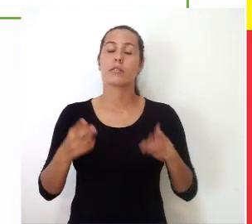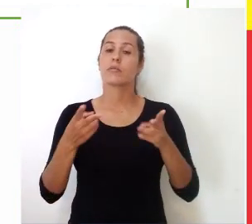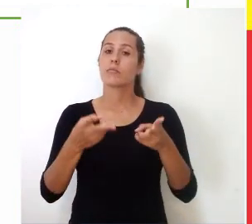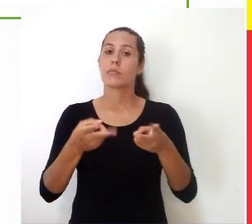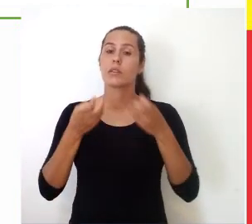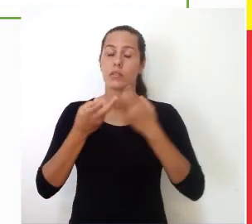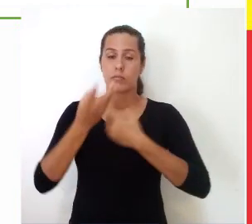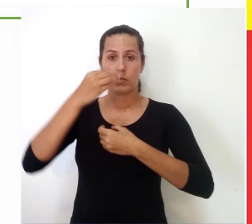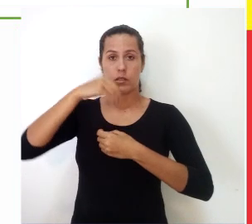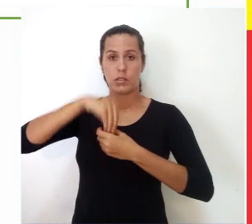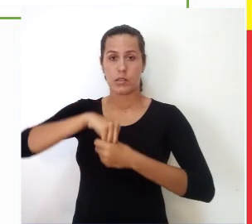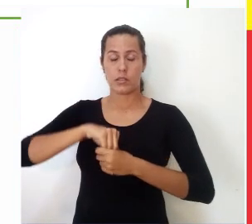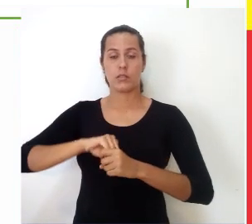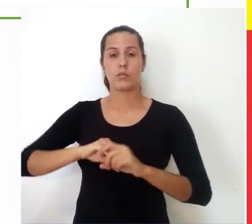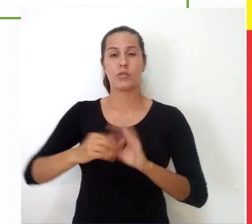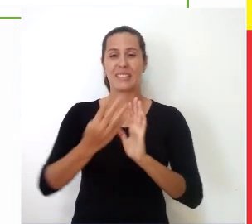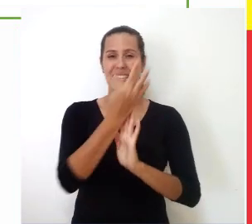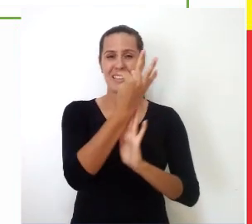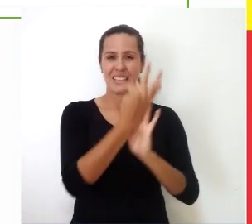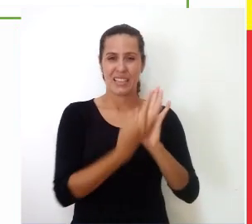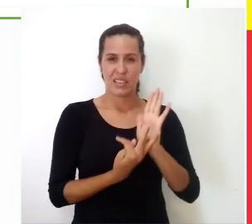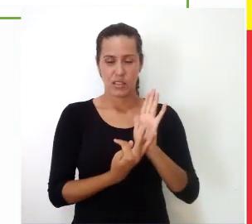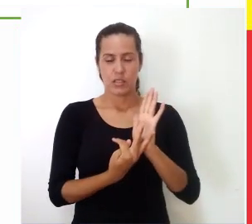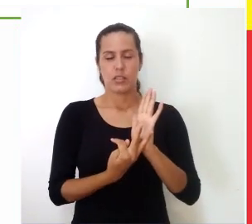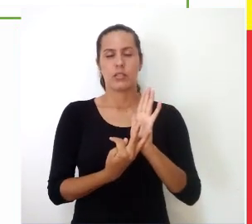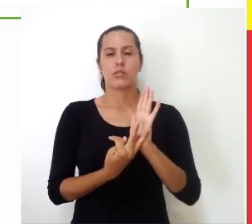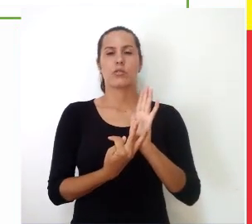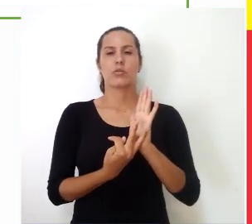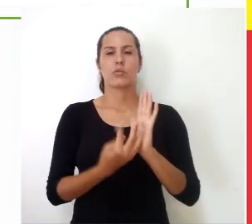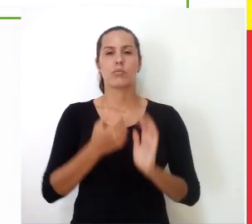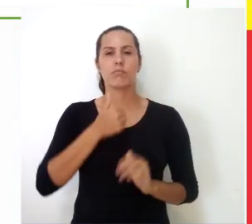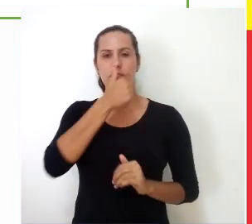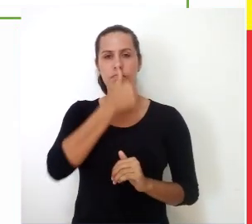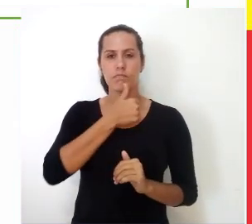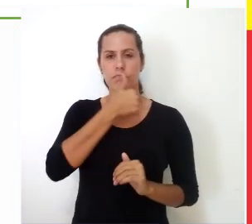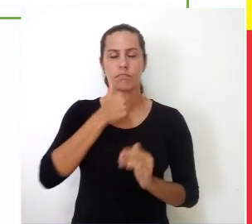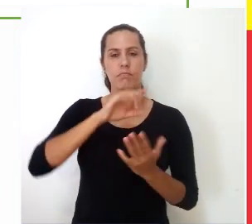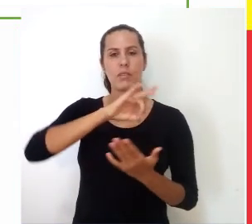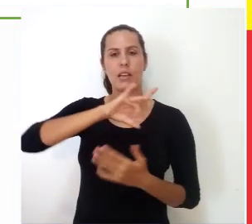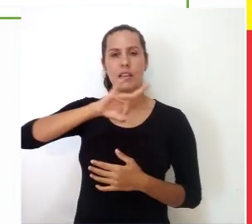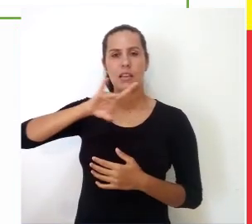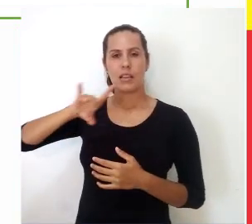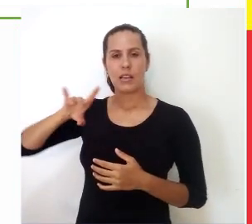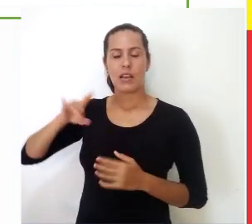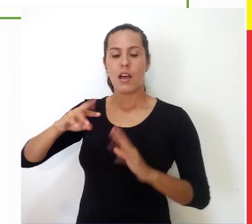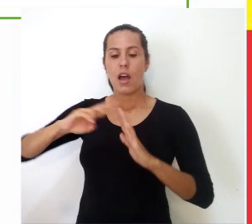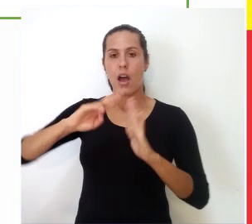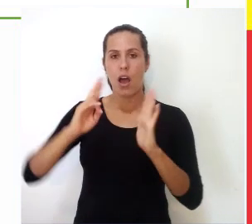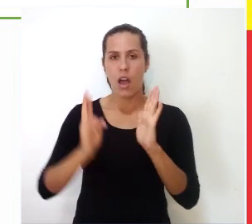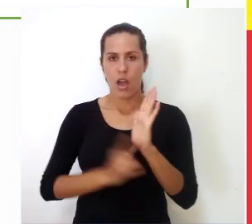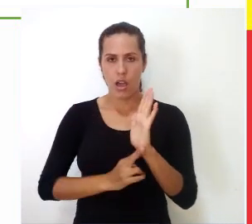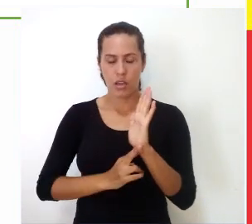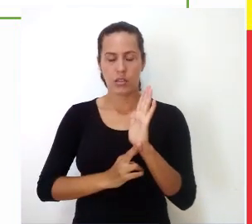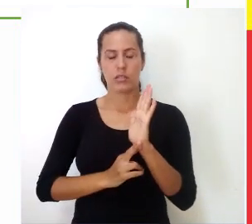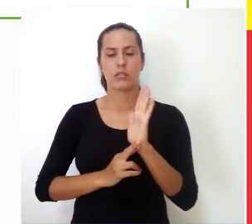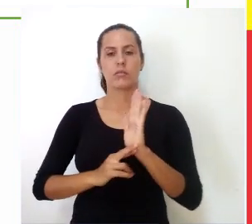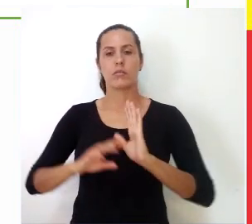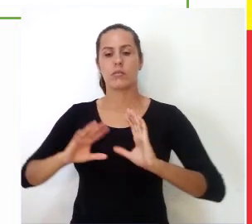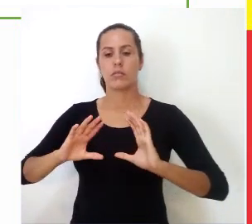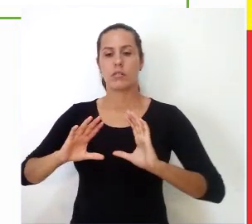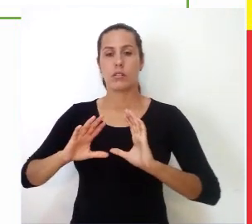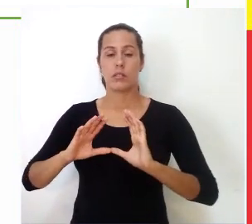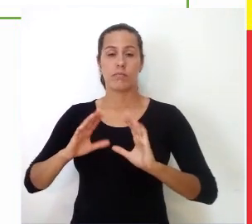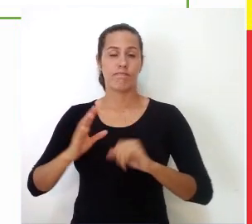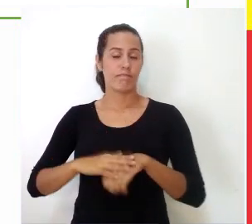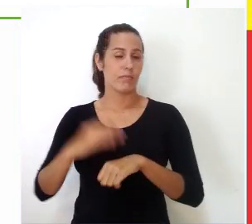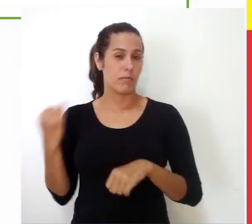sagrado, oral ou escrito, estão colocadas as regras de ouro de cada organização